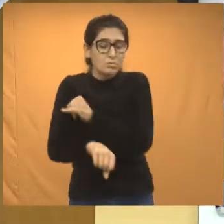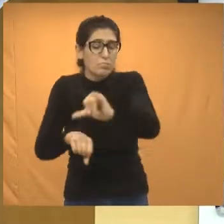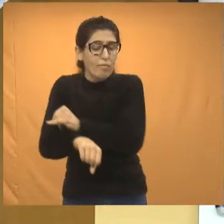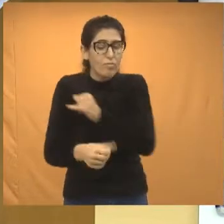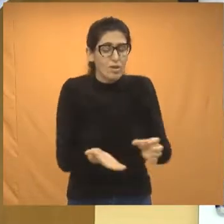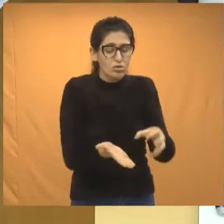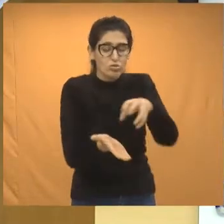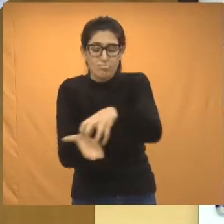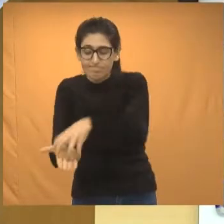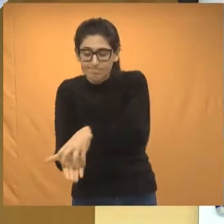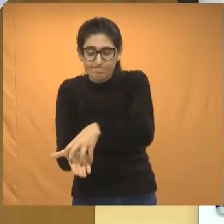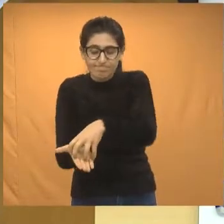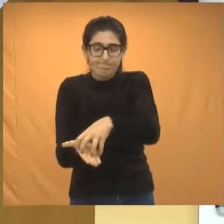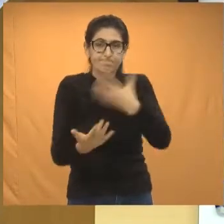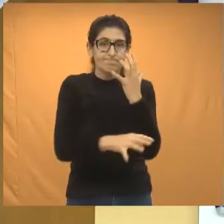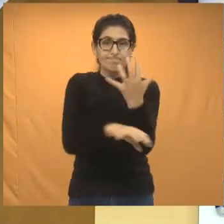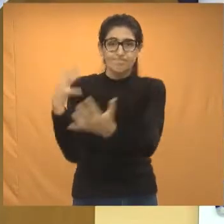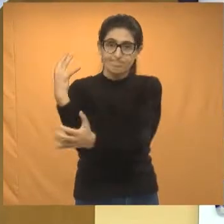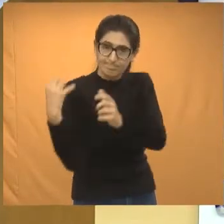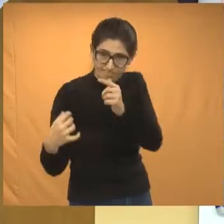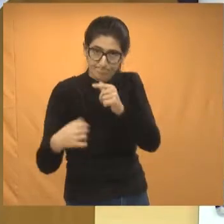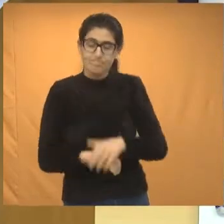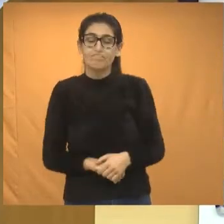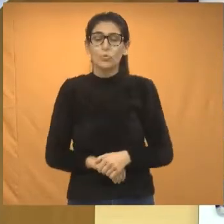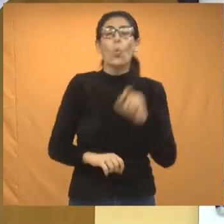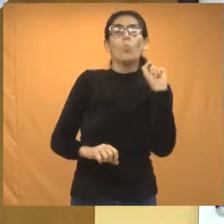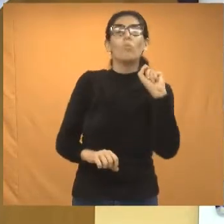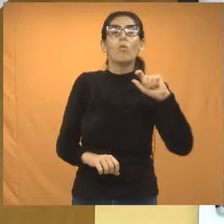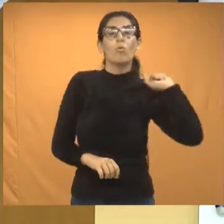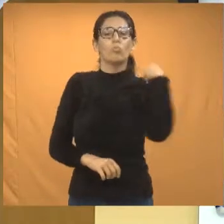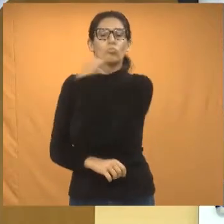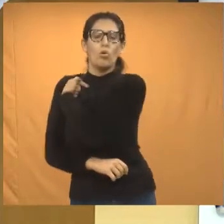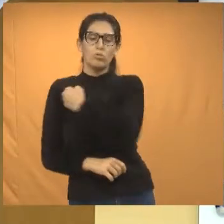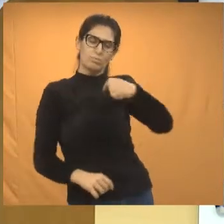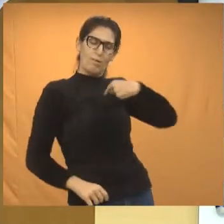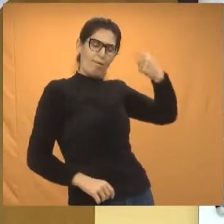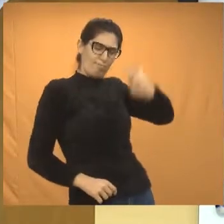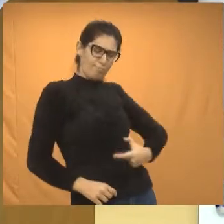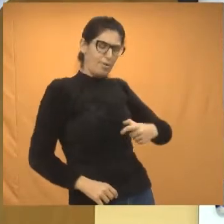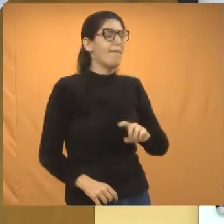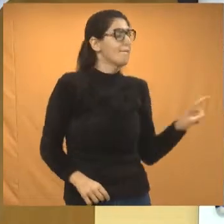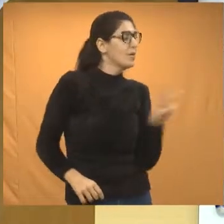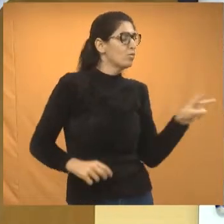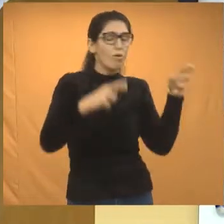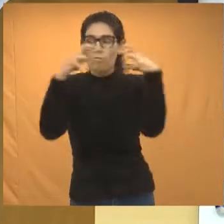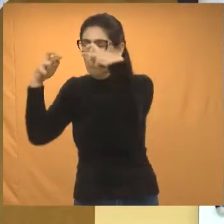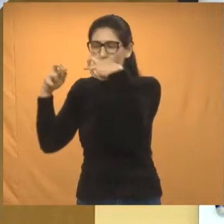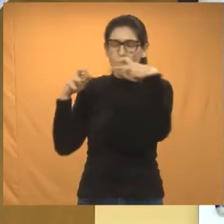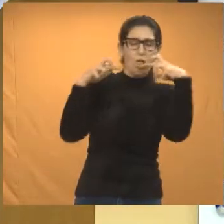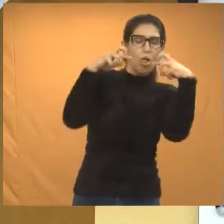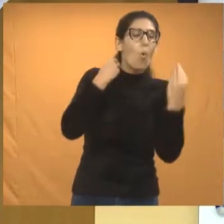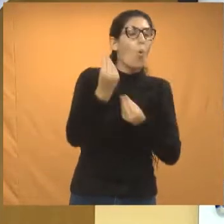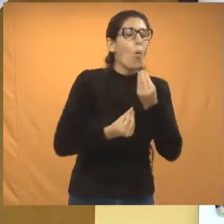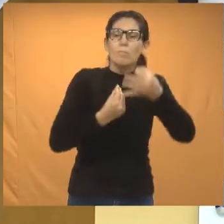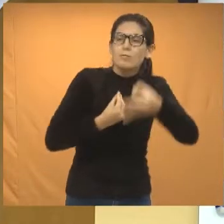nós, vereadores, afinal de contas, o que nós estamos fazendo aqui? Nós não batemos no peito que somos os fiscalizadores? Nós somos também aqui uma